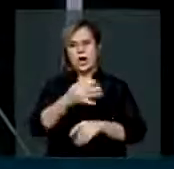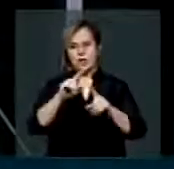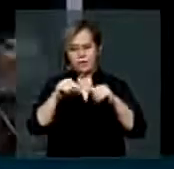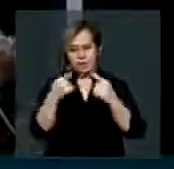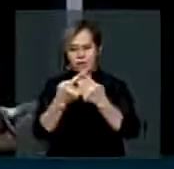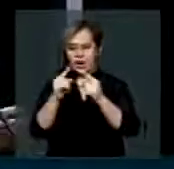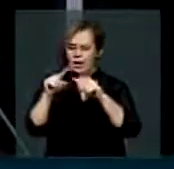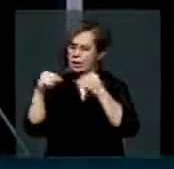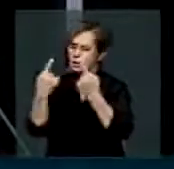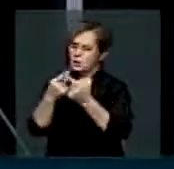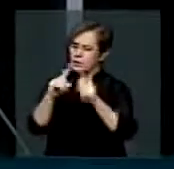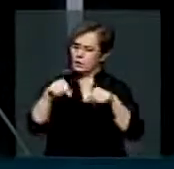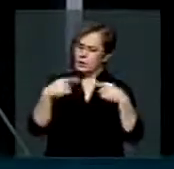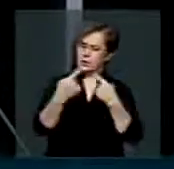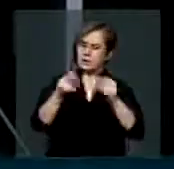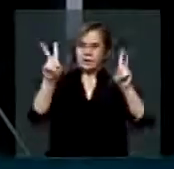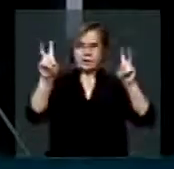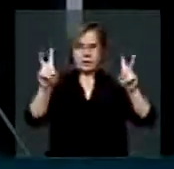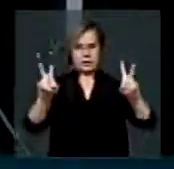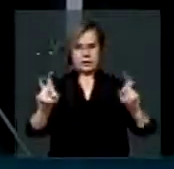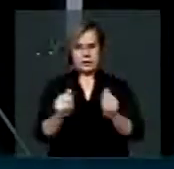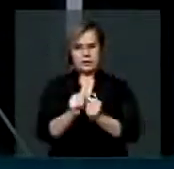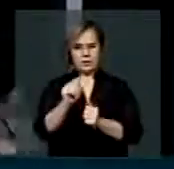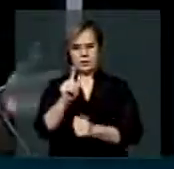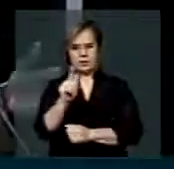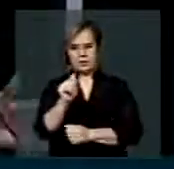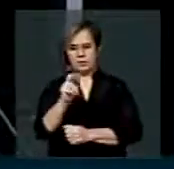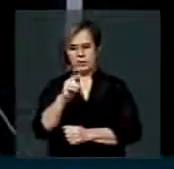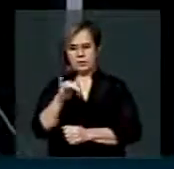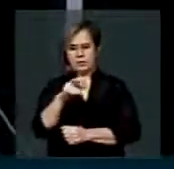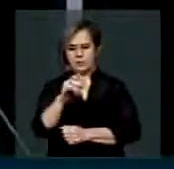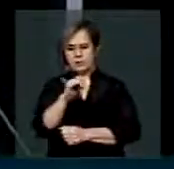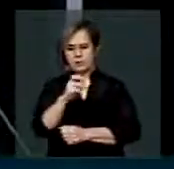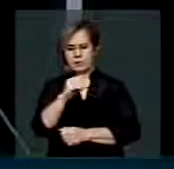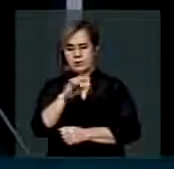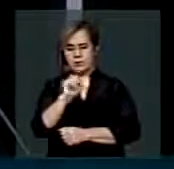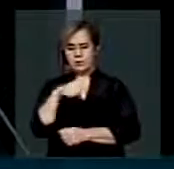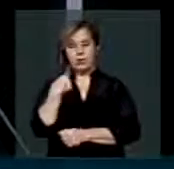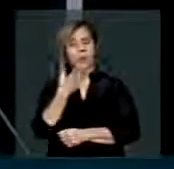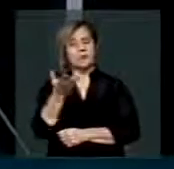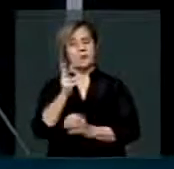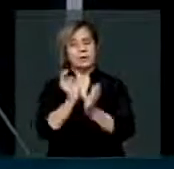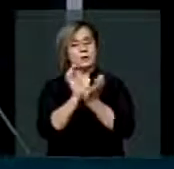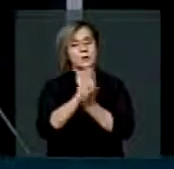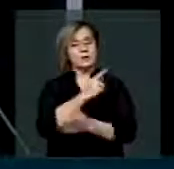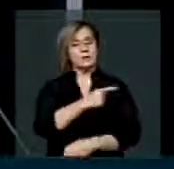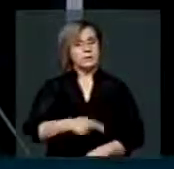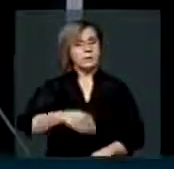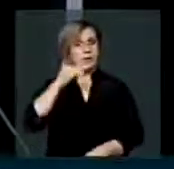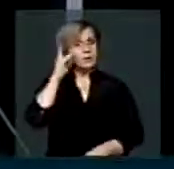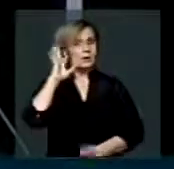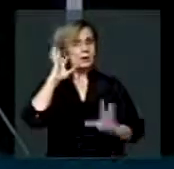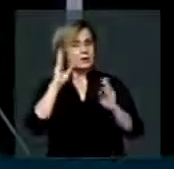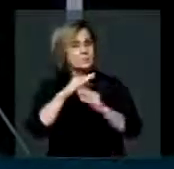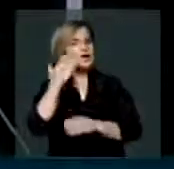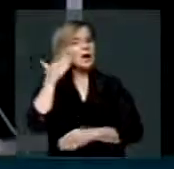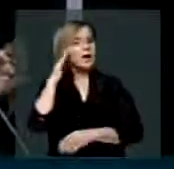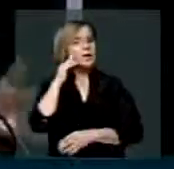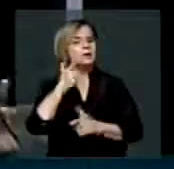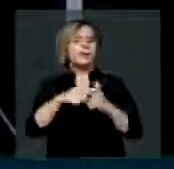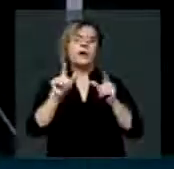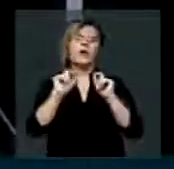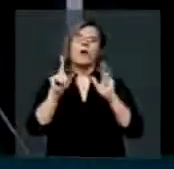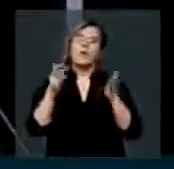audiências sobre esse assunto dos garimpeiros, e nós queremos que a presidenta Dilma tome ciência do problema